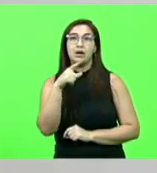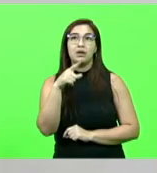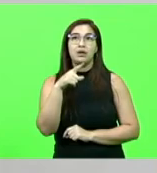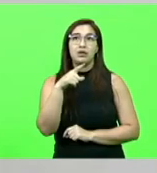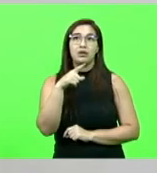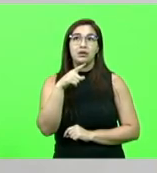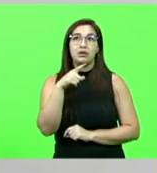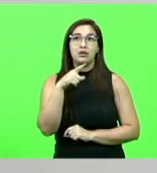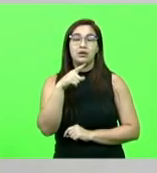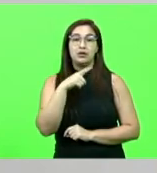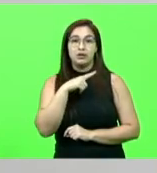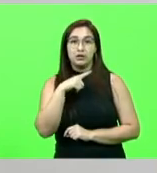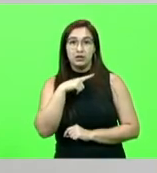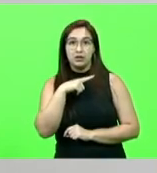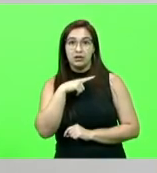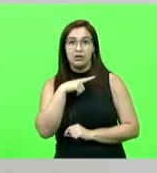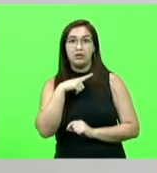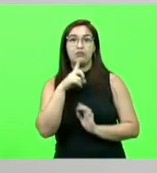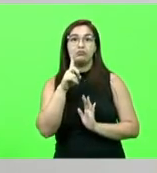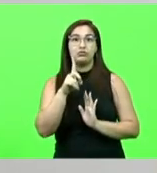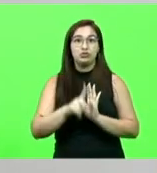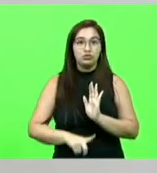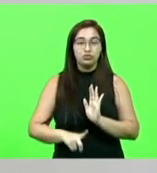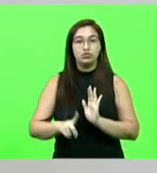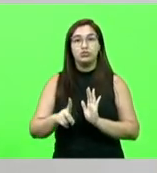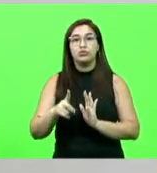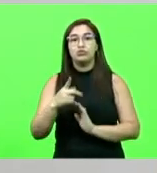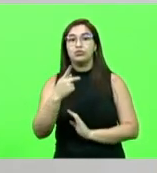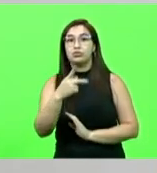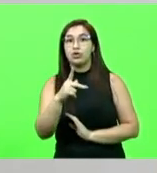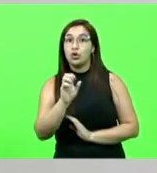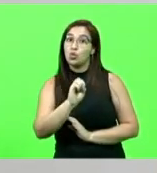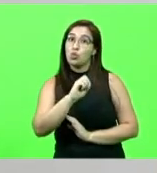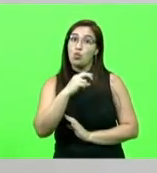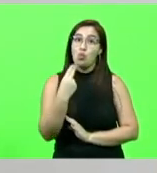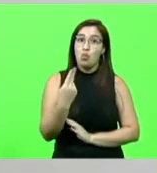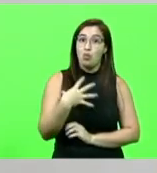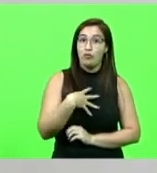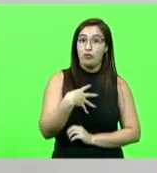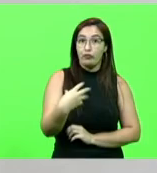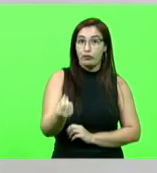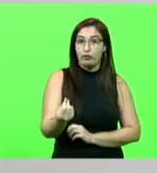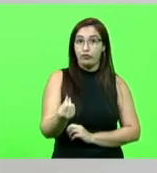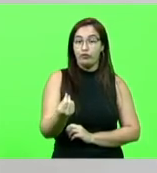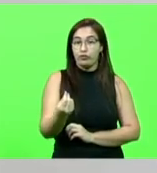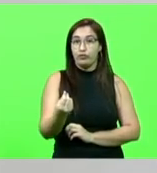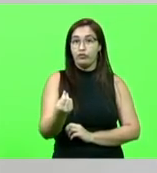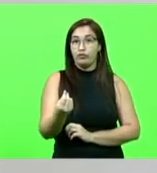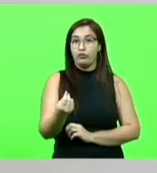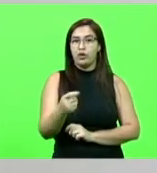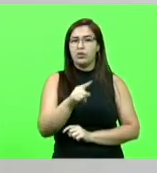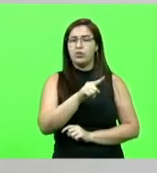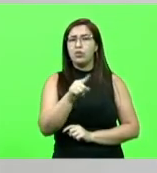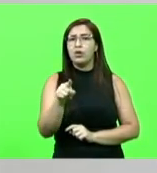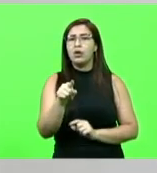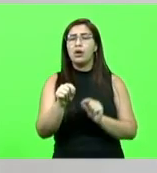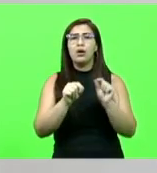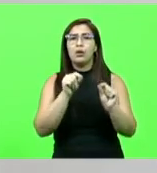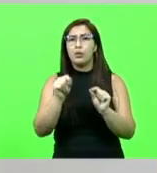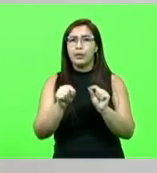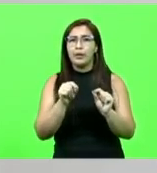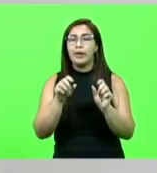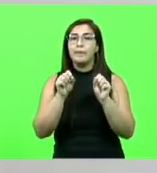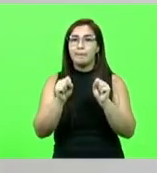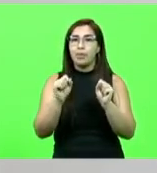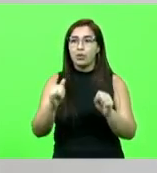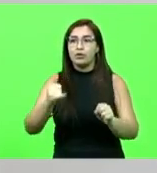os seus direitos ou tendo os direitos dos seus filhos violados, possam fazer a